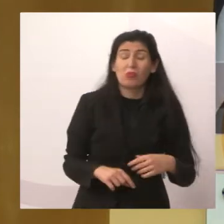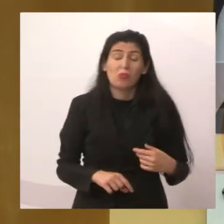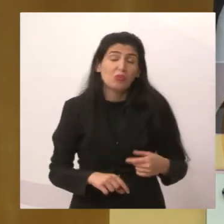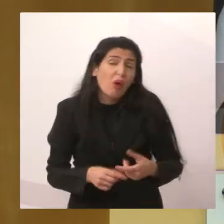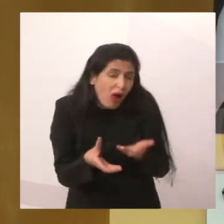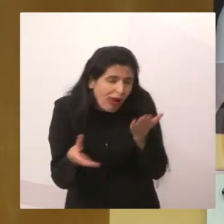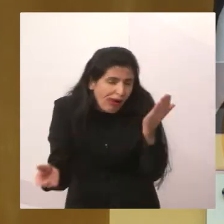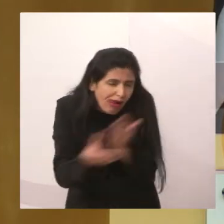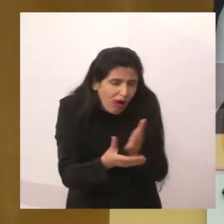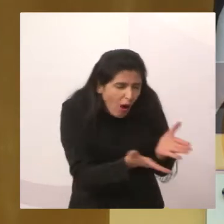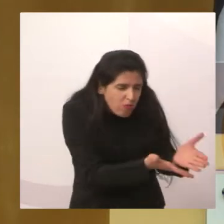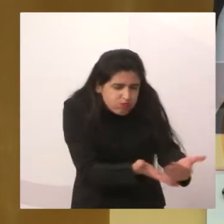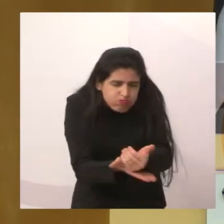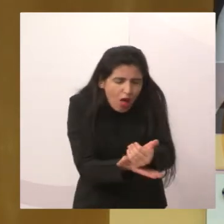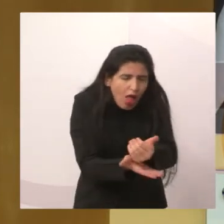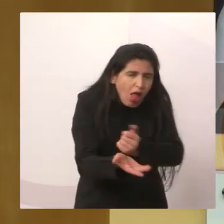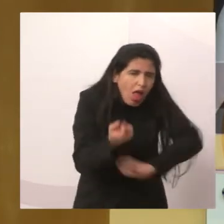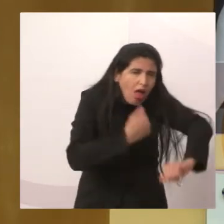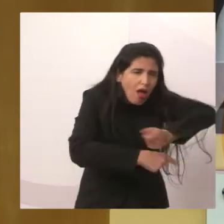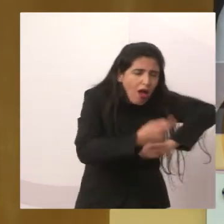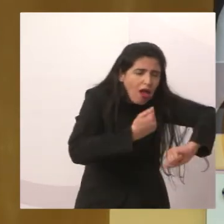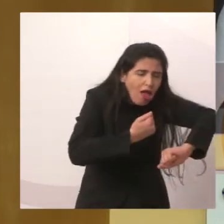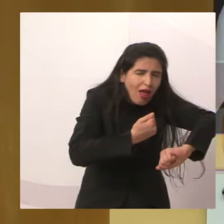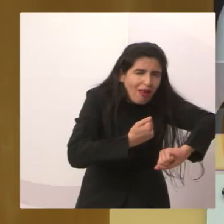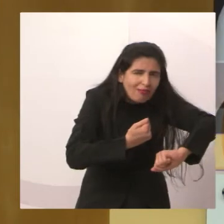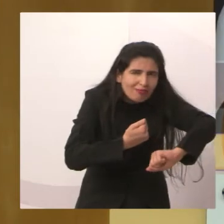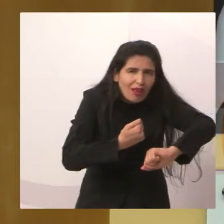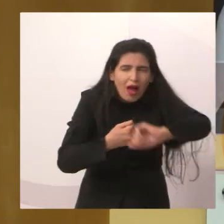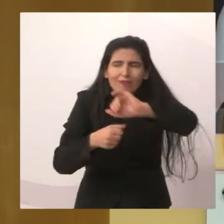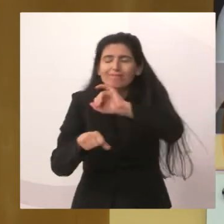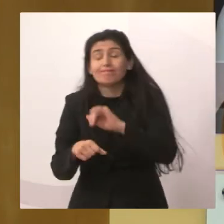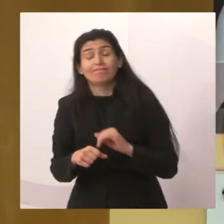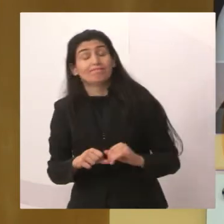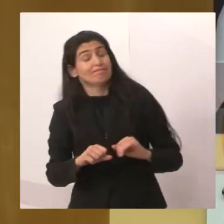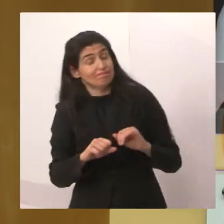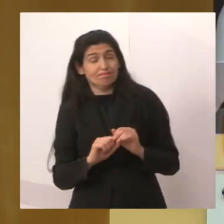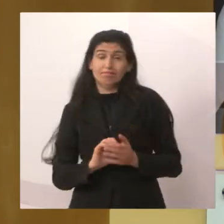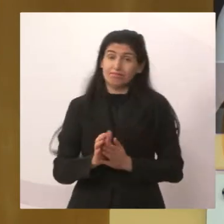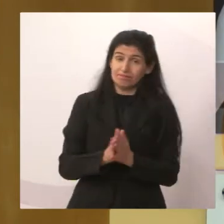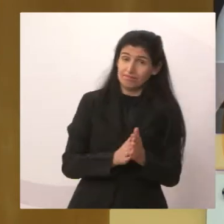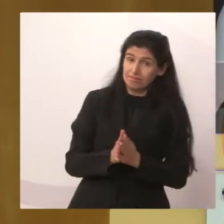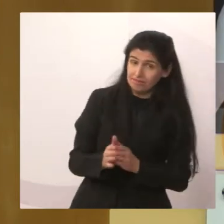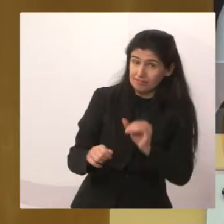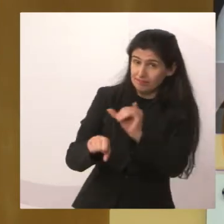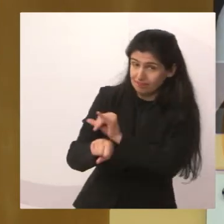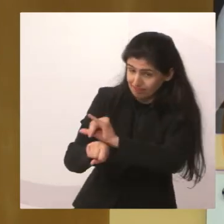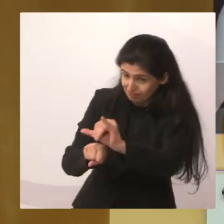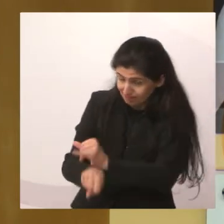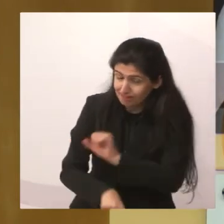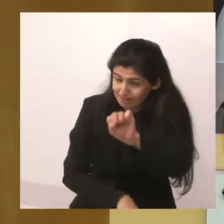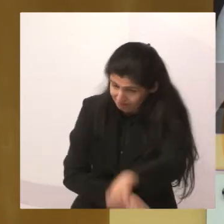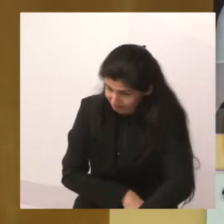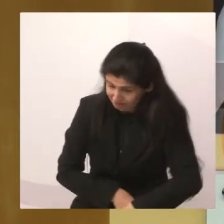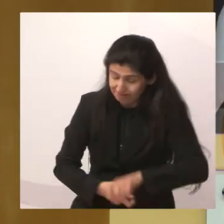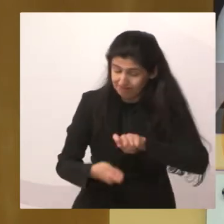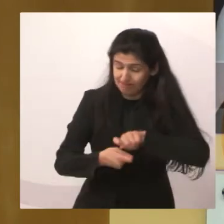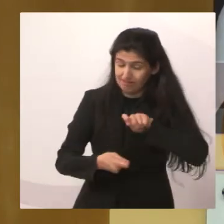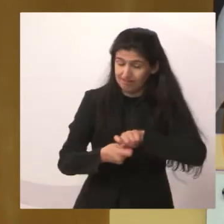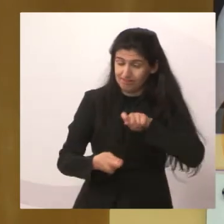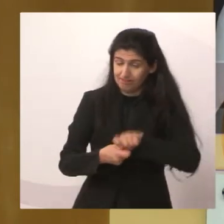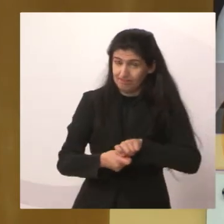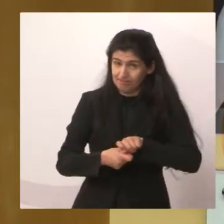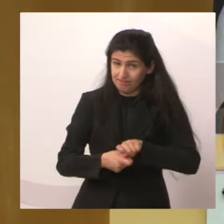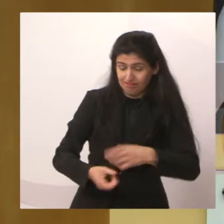Contas, utilizaram-se desse artifício. Assim, posteriormente, eles entraram